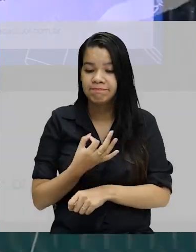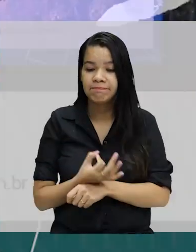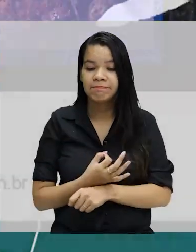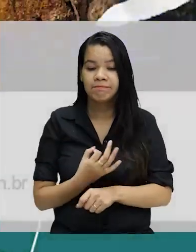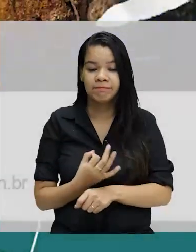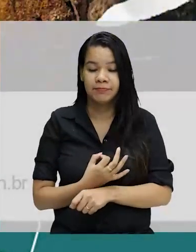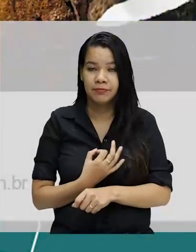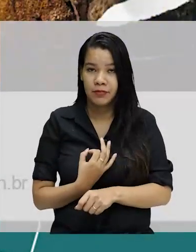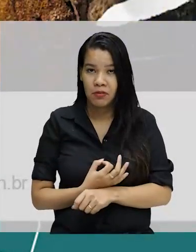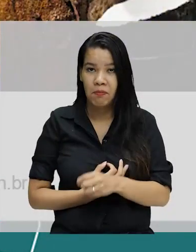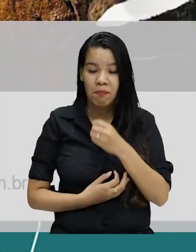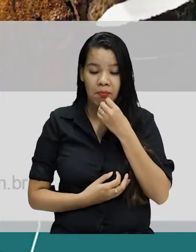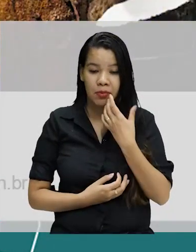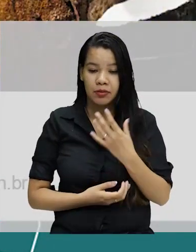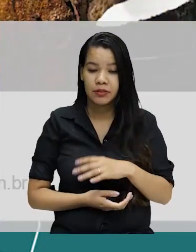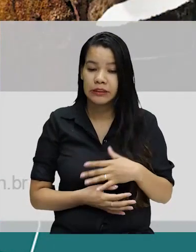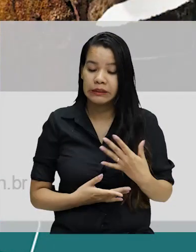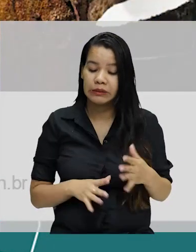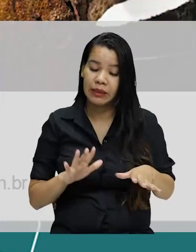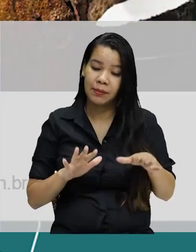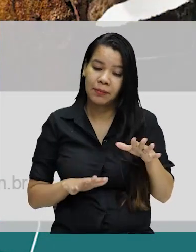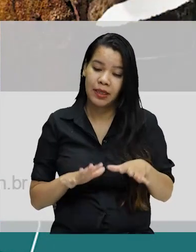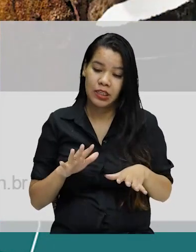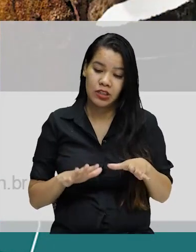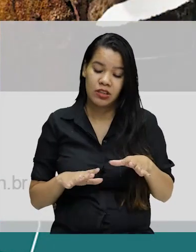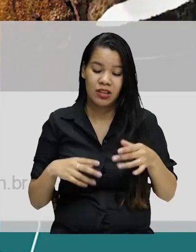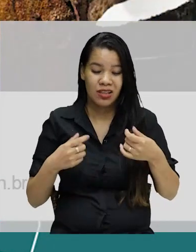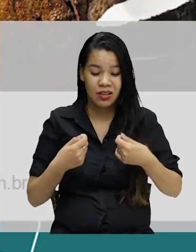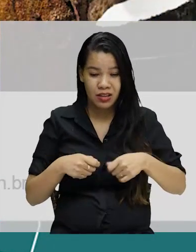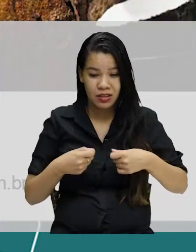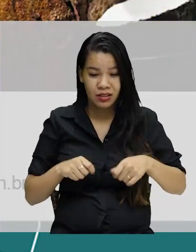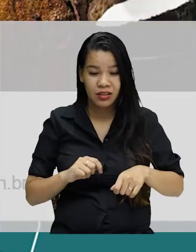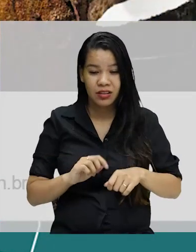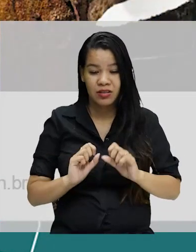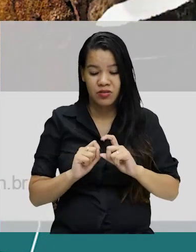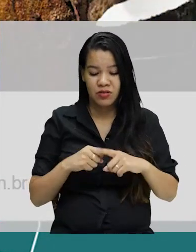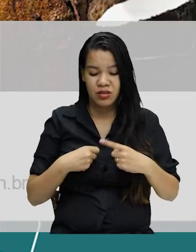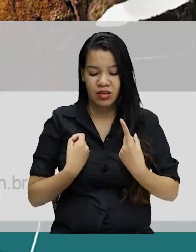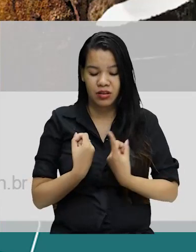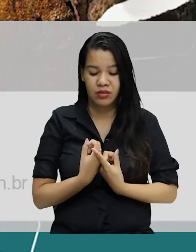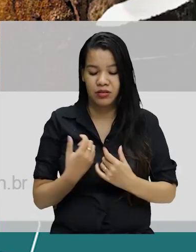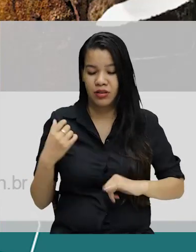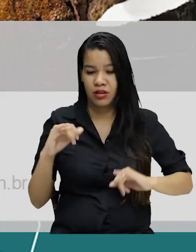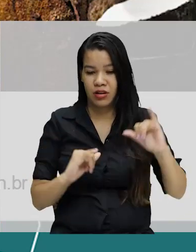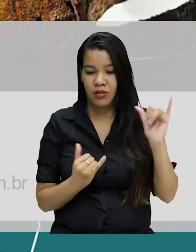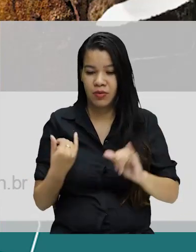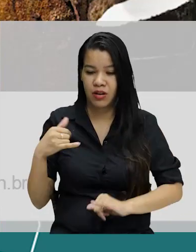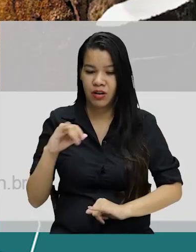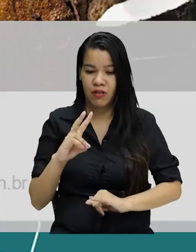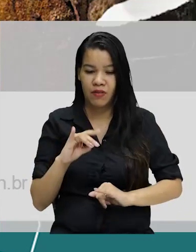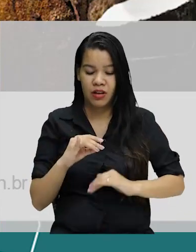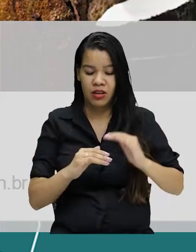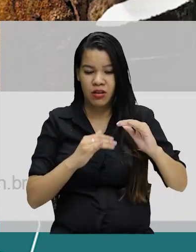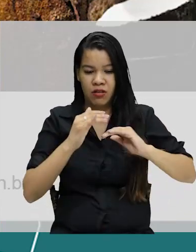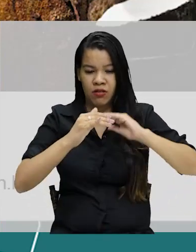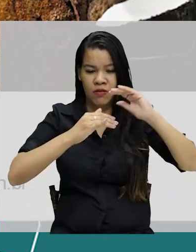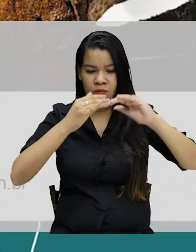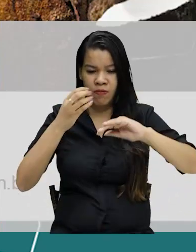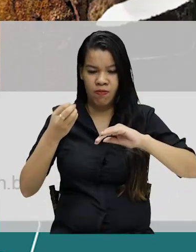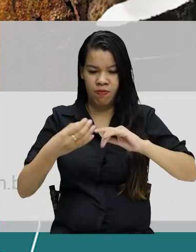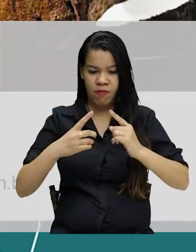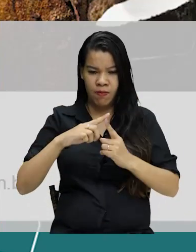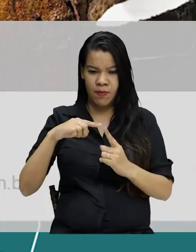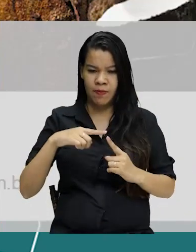a necessidade, né, da sociedade, a química, né, ela vai desenvolvendo novos tipos